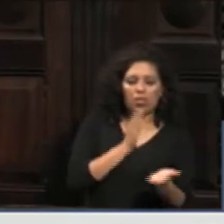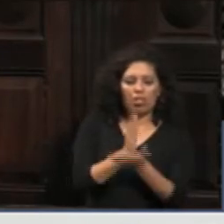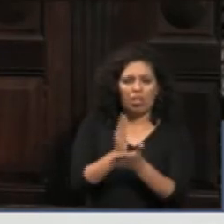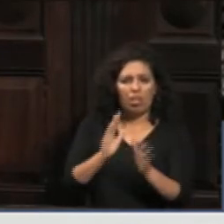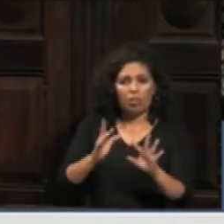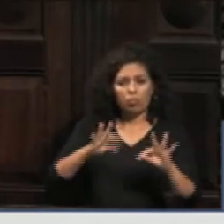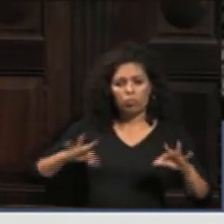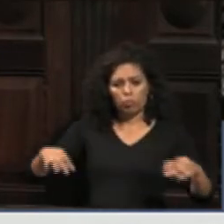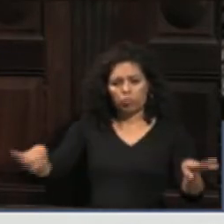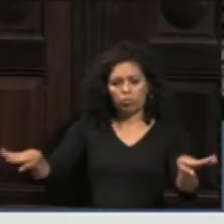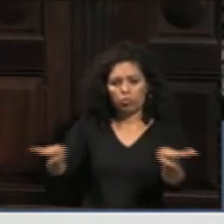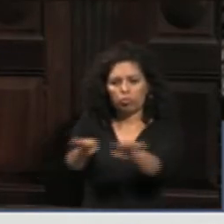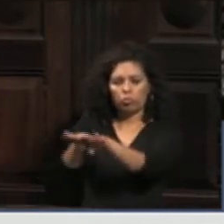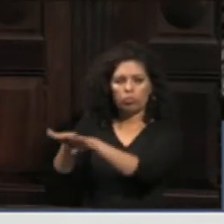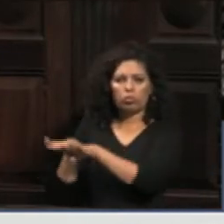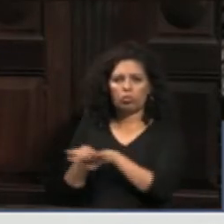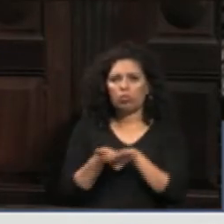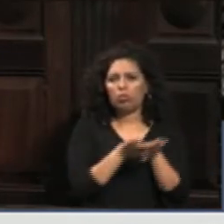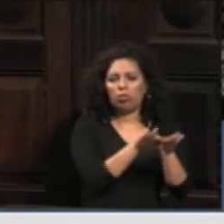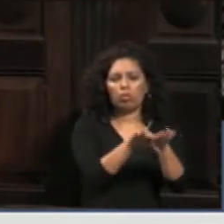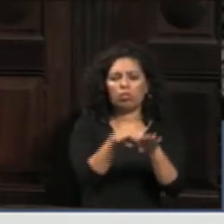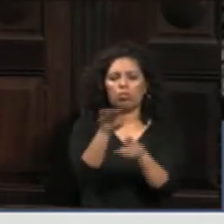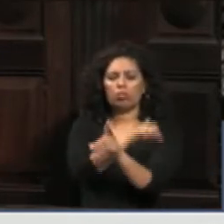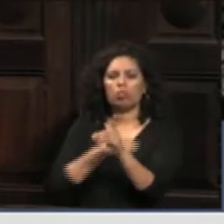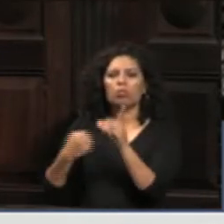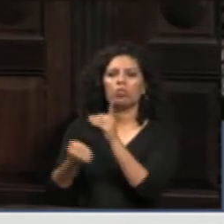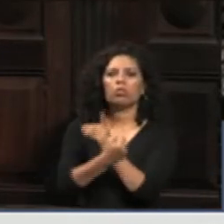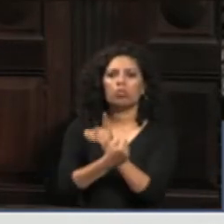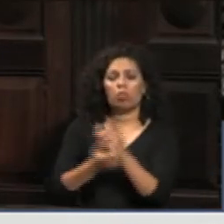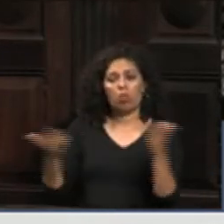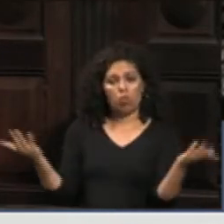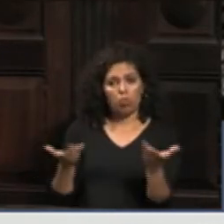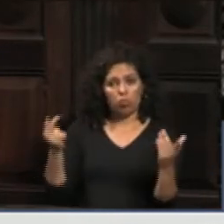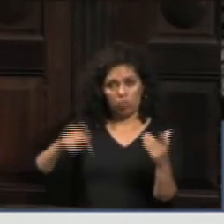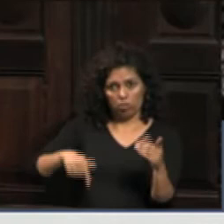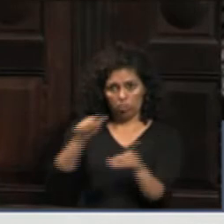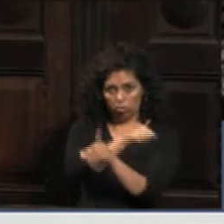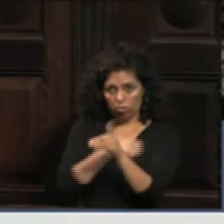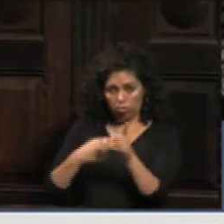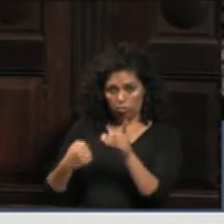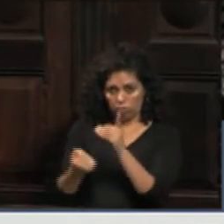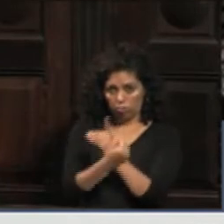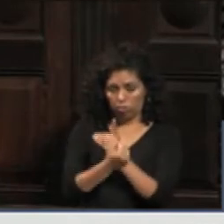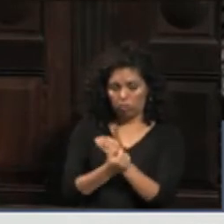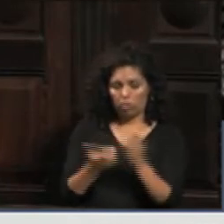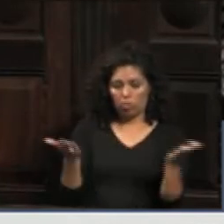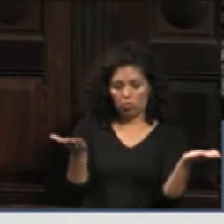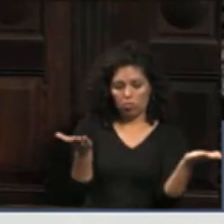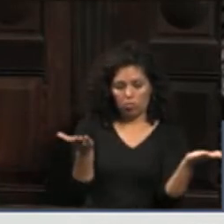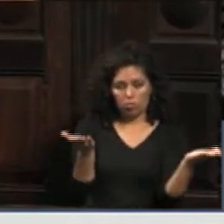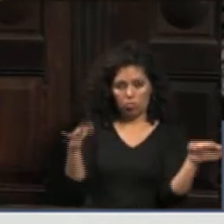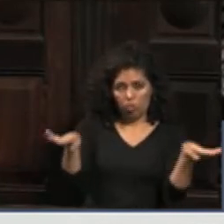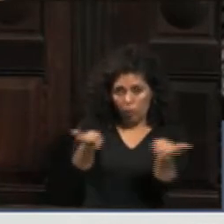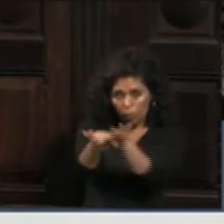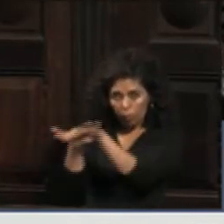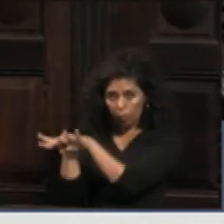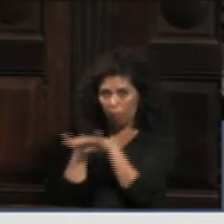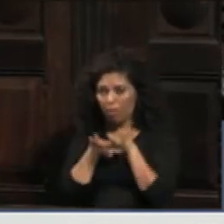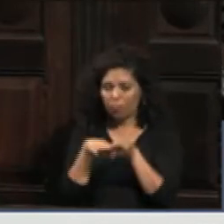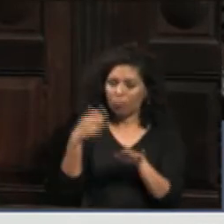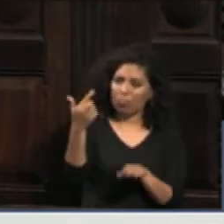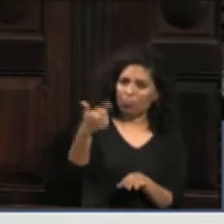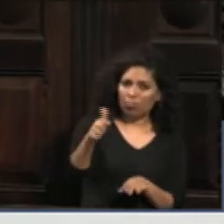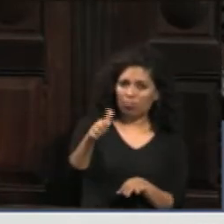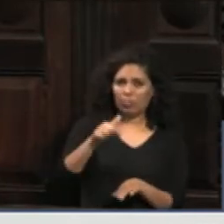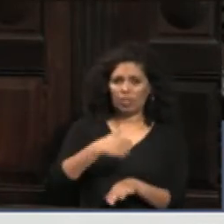ruptura social que existe na cidade do Rio de Janeiro e, como consequência, no estado